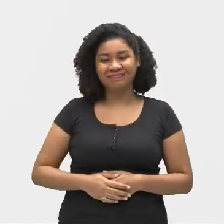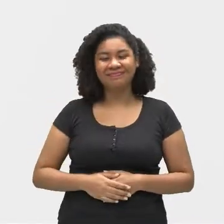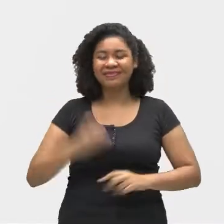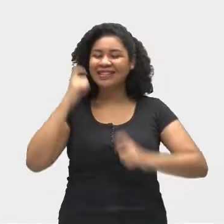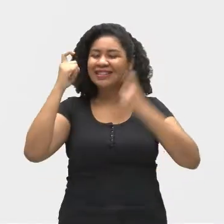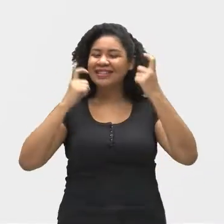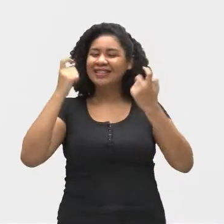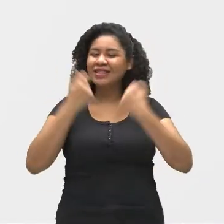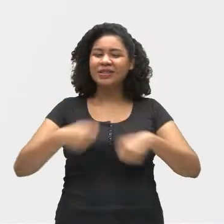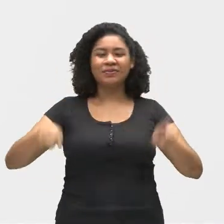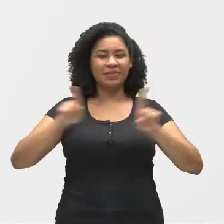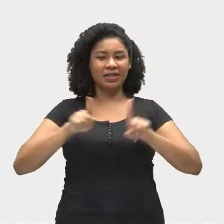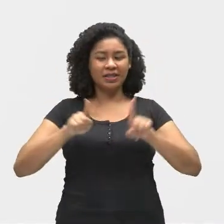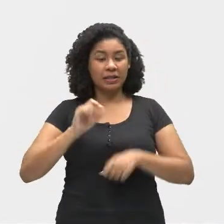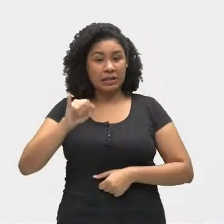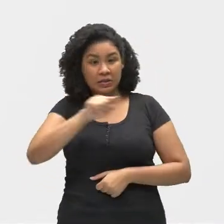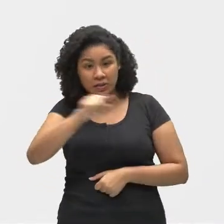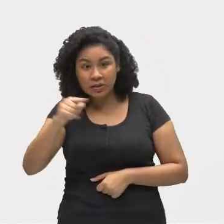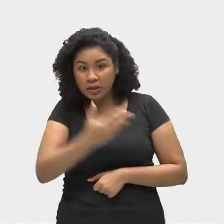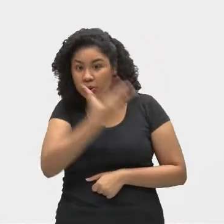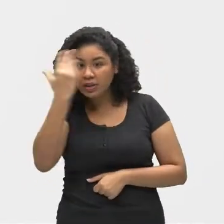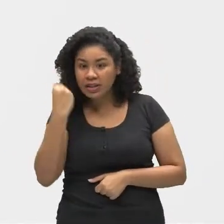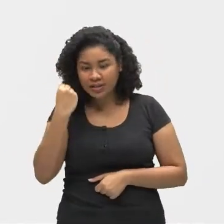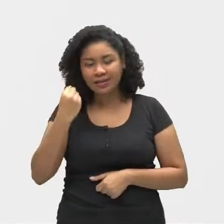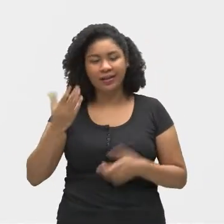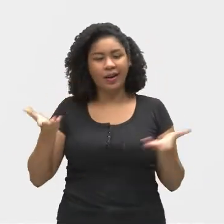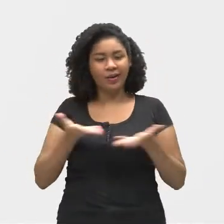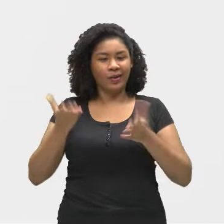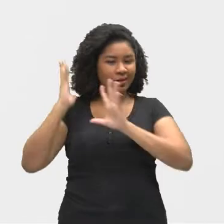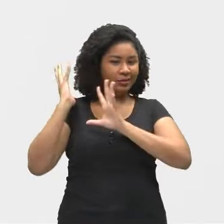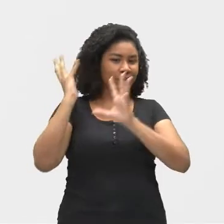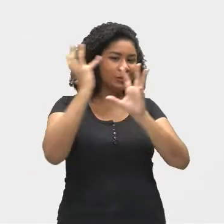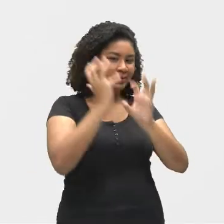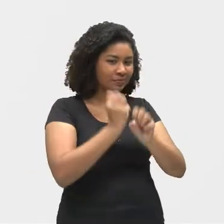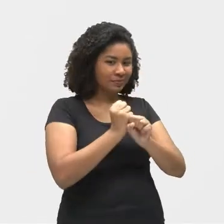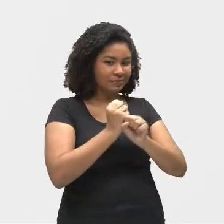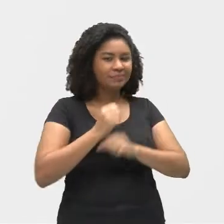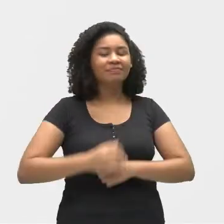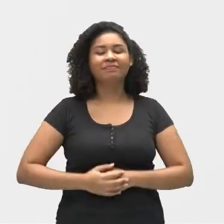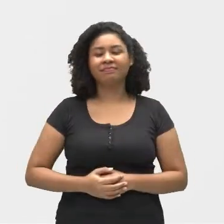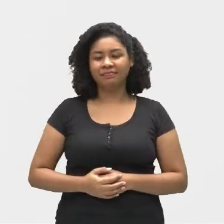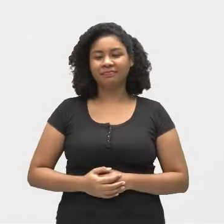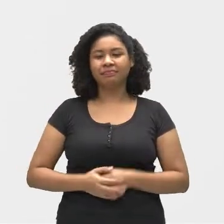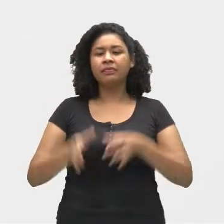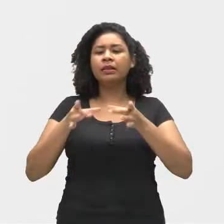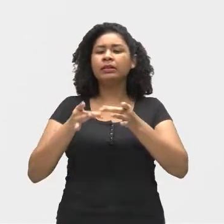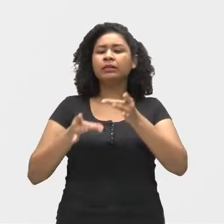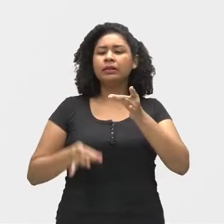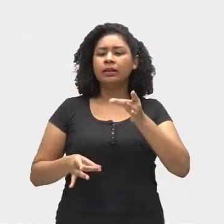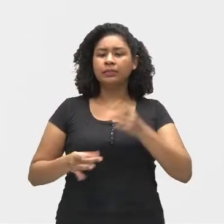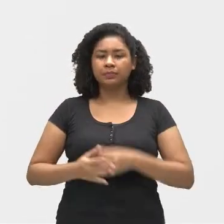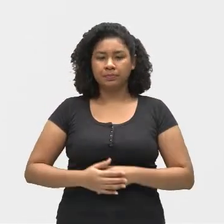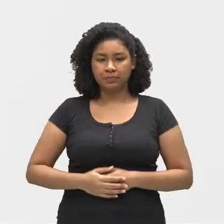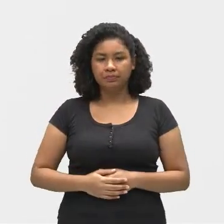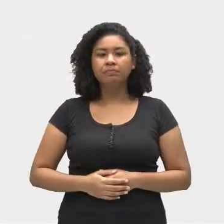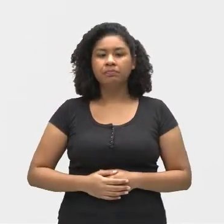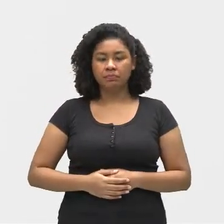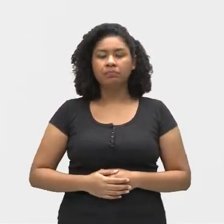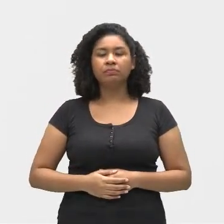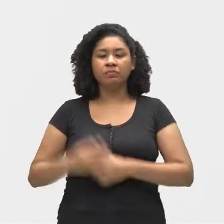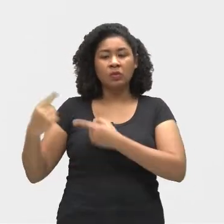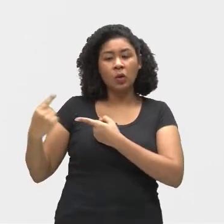quem esqueceu, eu vou trazer aí uma breve revisão também, tá bom? E no detalhamento,